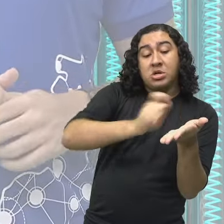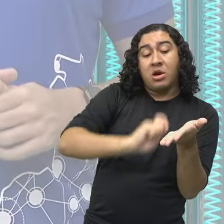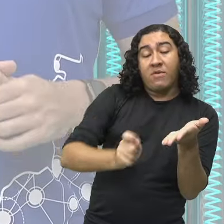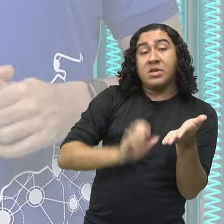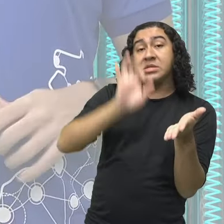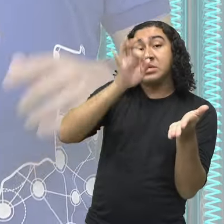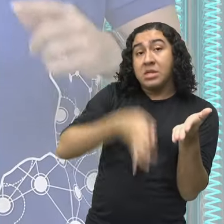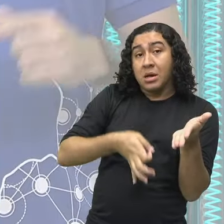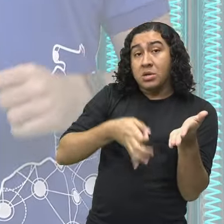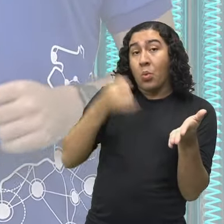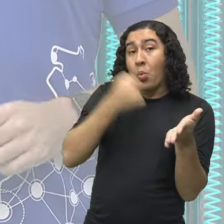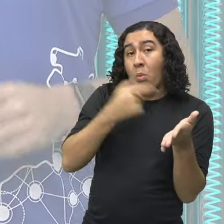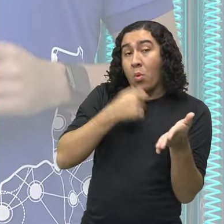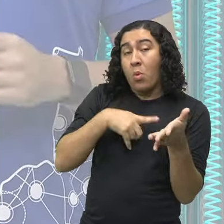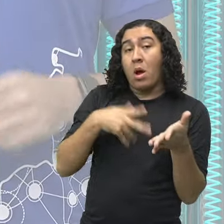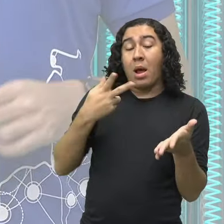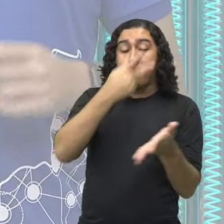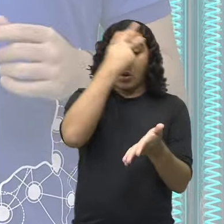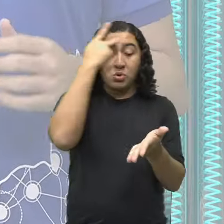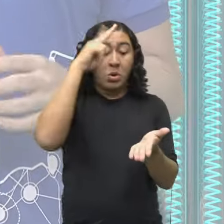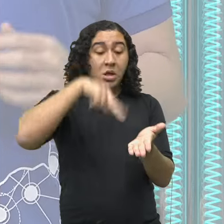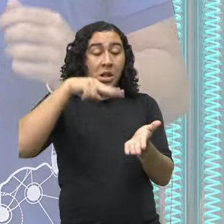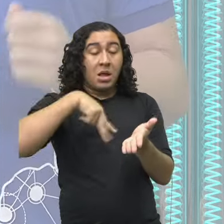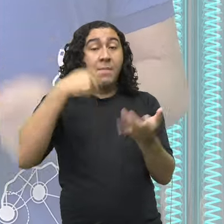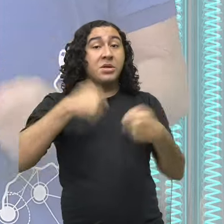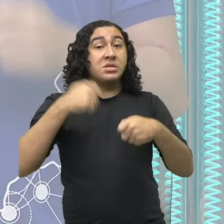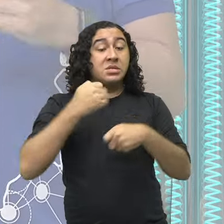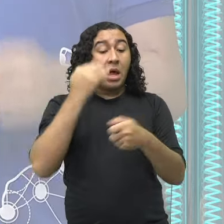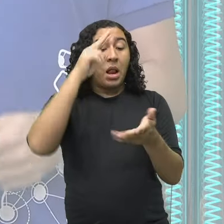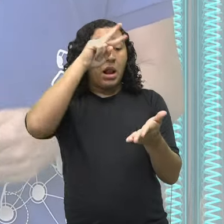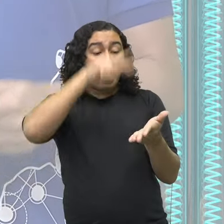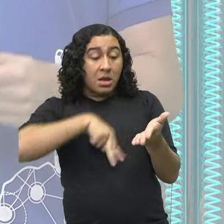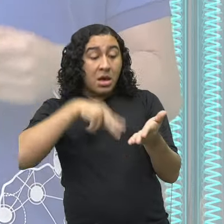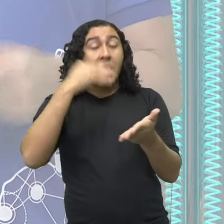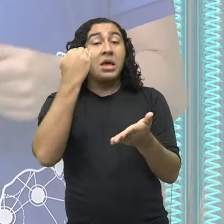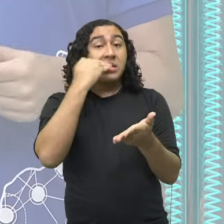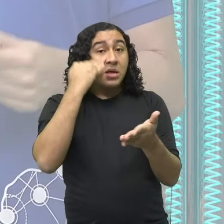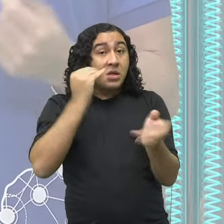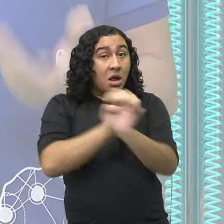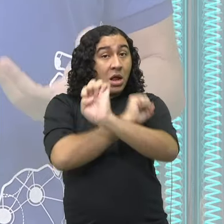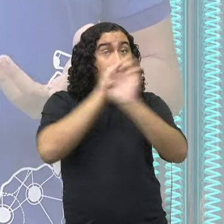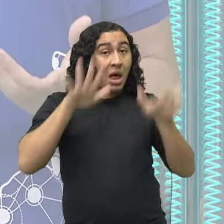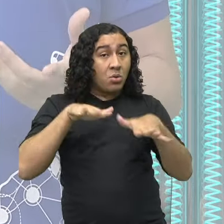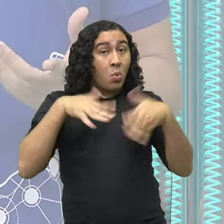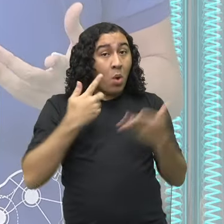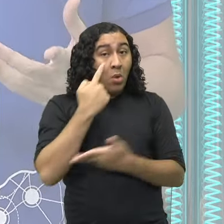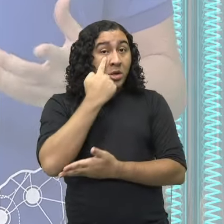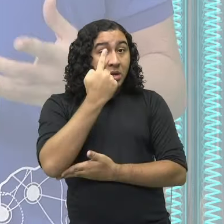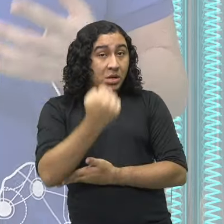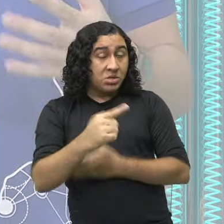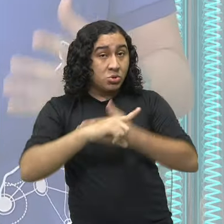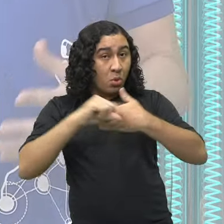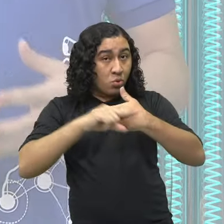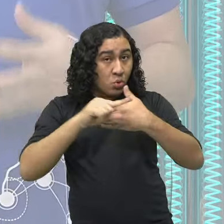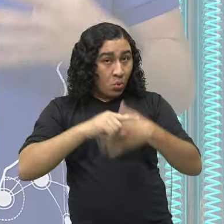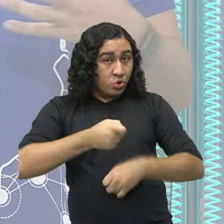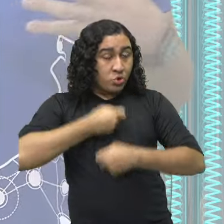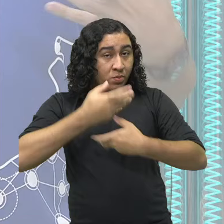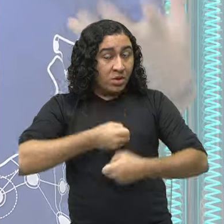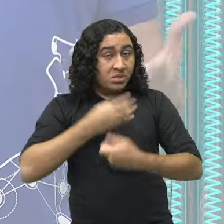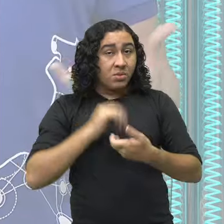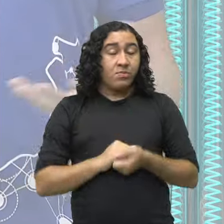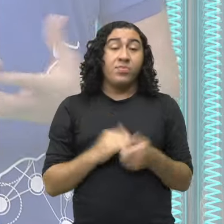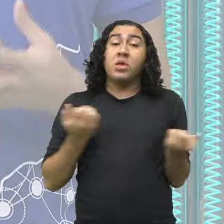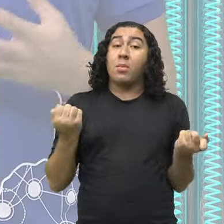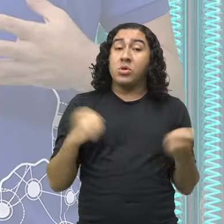humor desejado, o leitor precisa entender a intenção transmitida, que eu falei para vocês, né? Para que